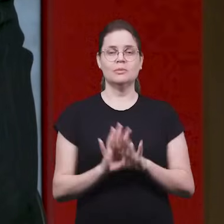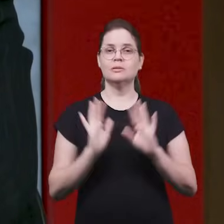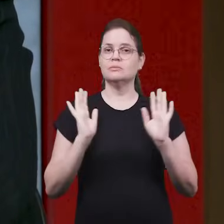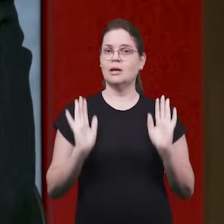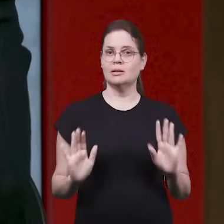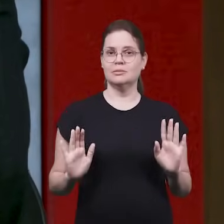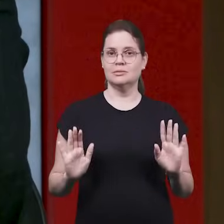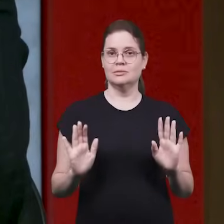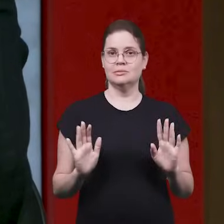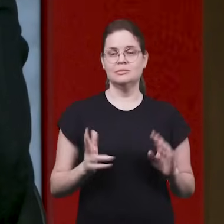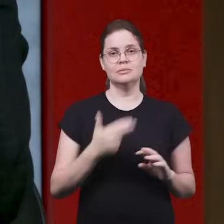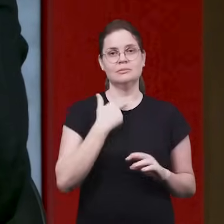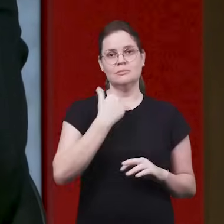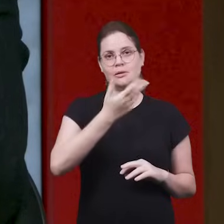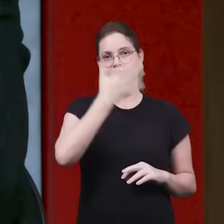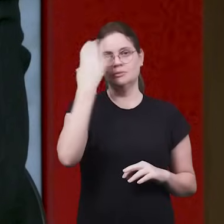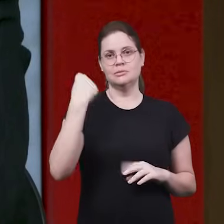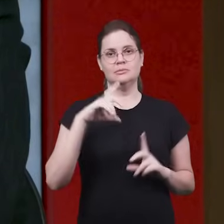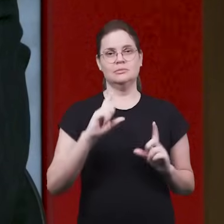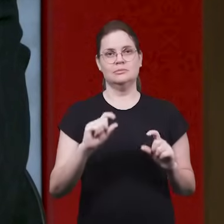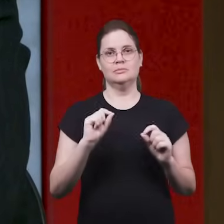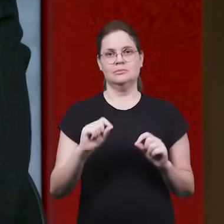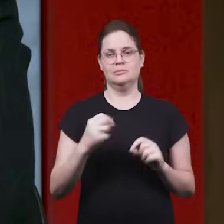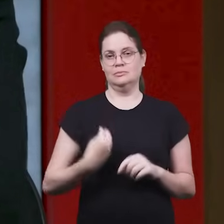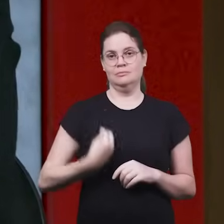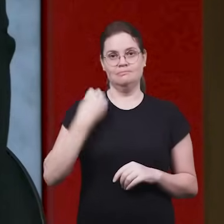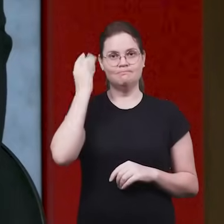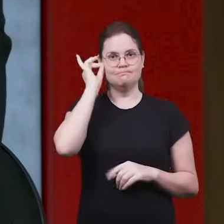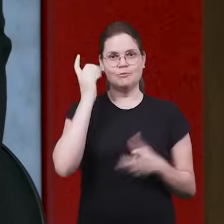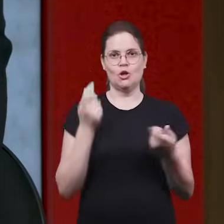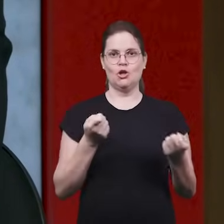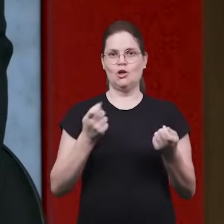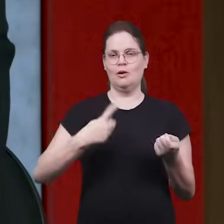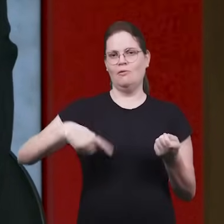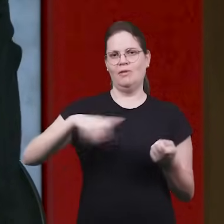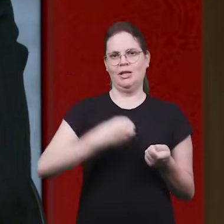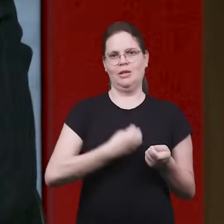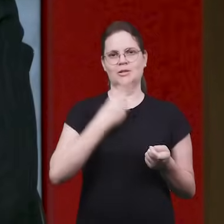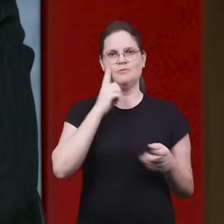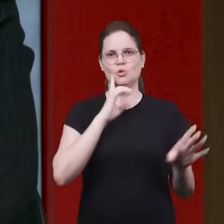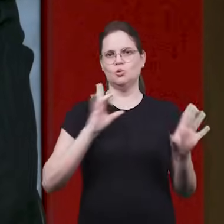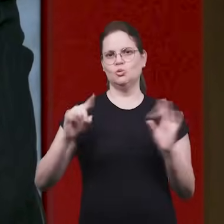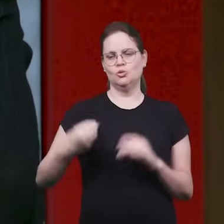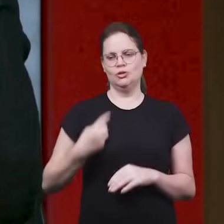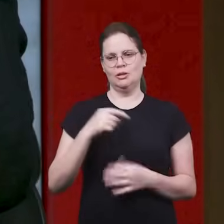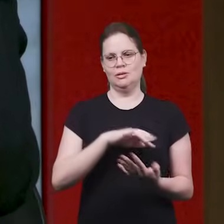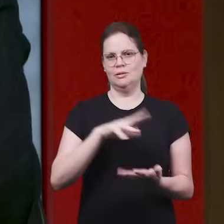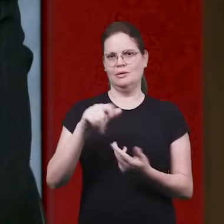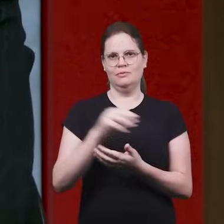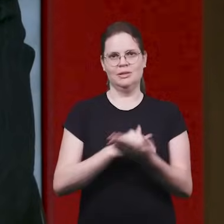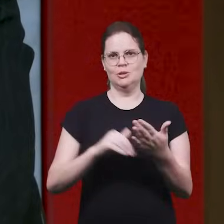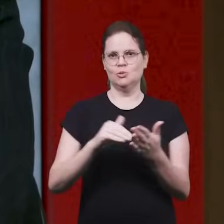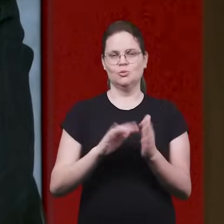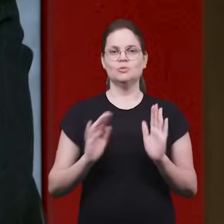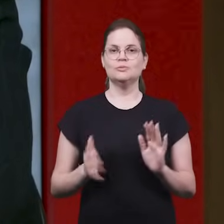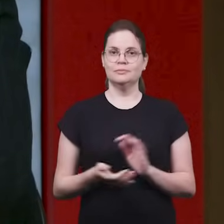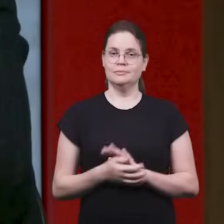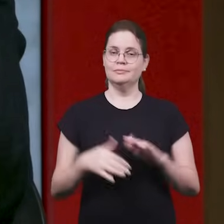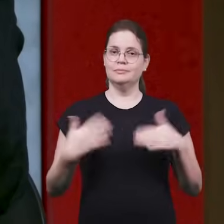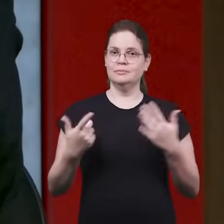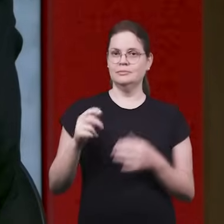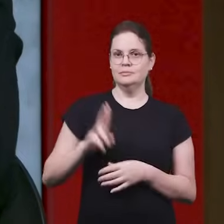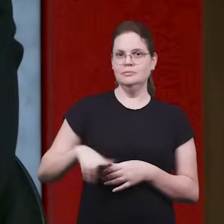tudo. Mas não pode se esquecer que é o espiritual que governa o material e todas as áreas da sua